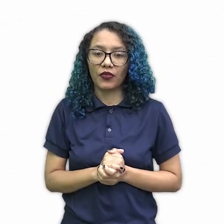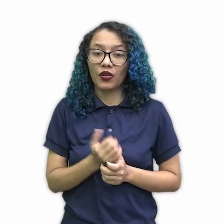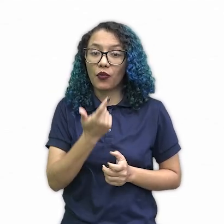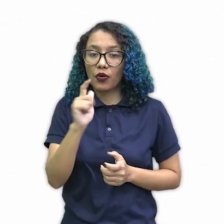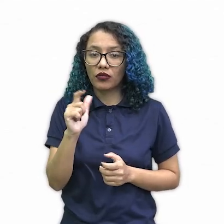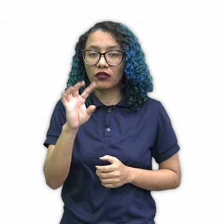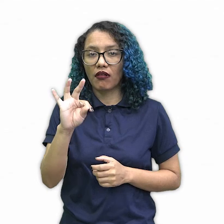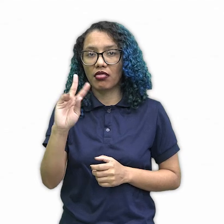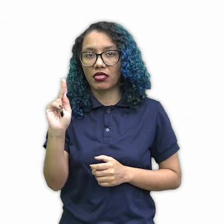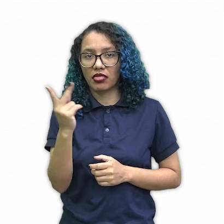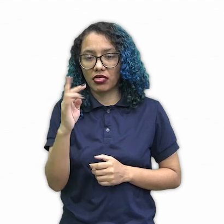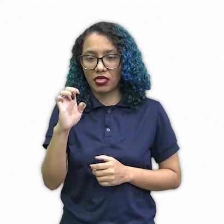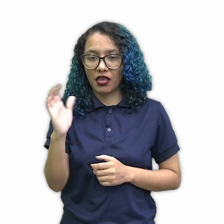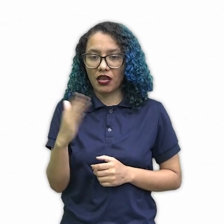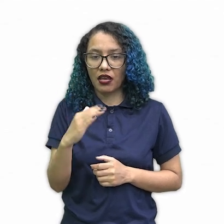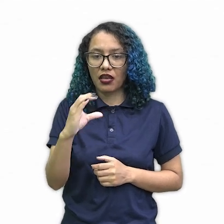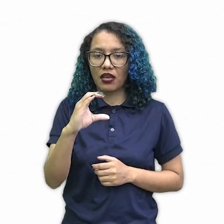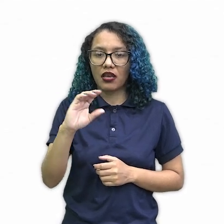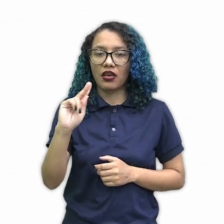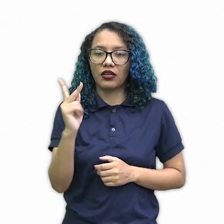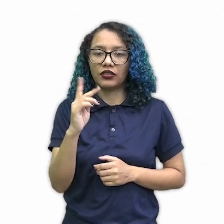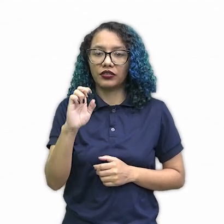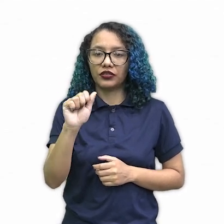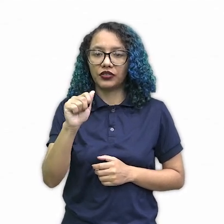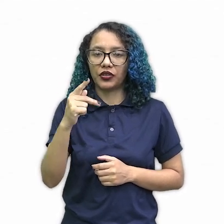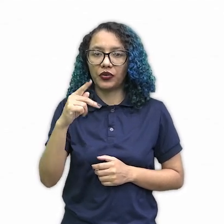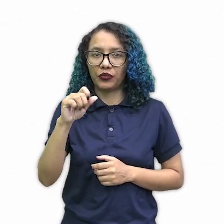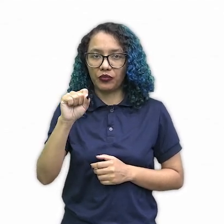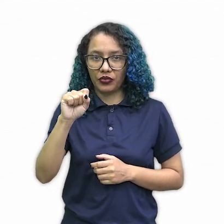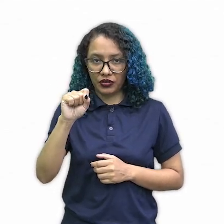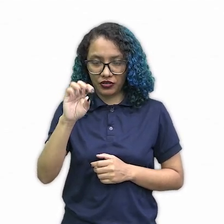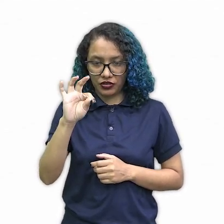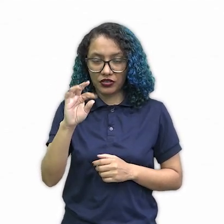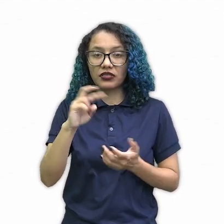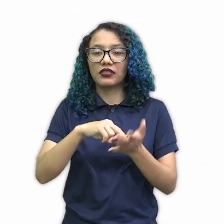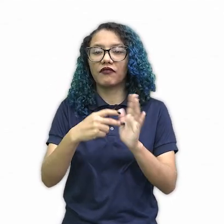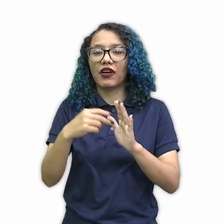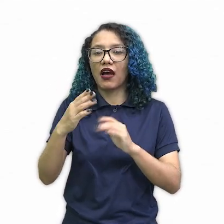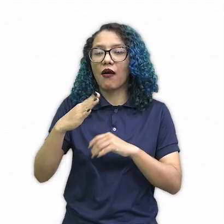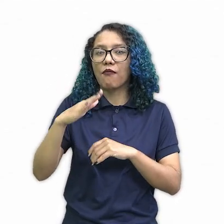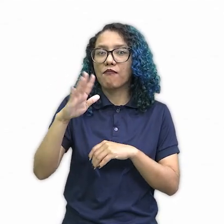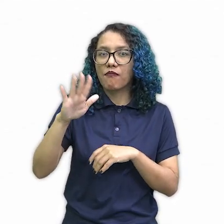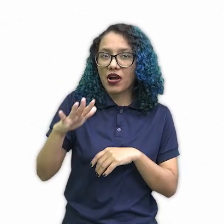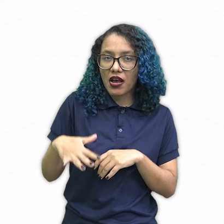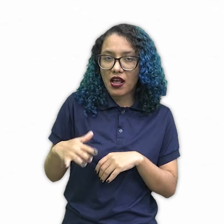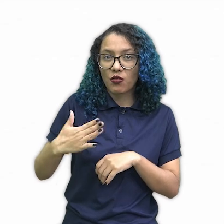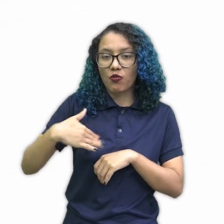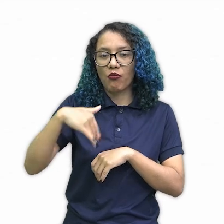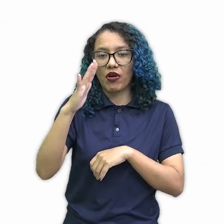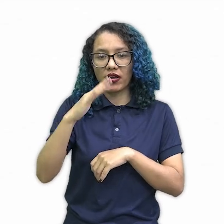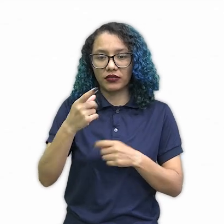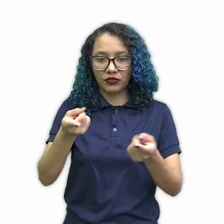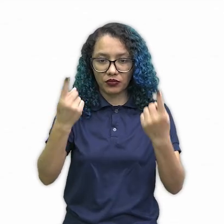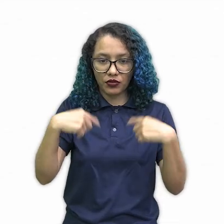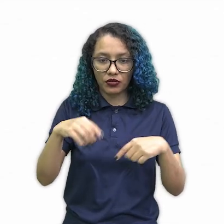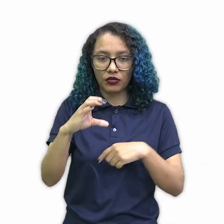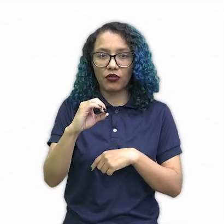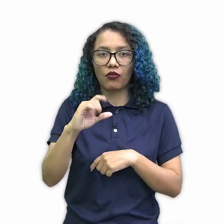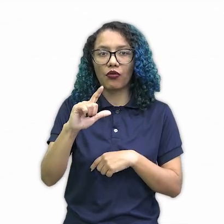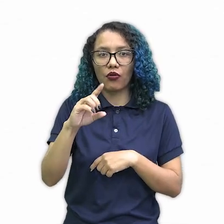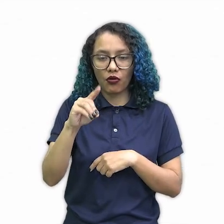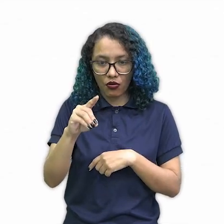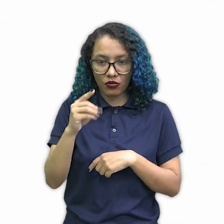barato. Cold, frio, the coldest, o mais frio. Fast, rápido,